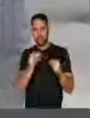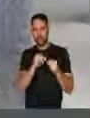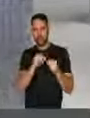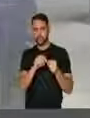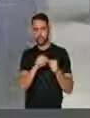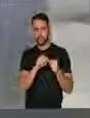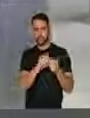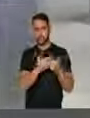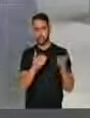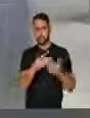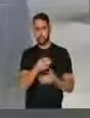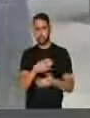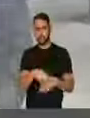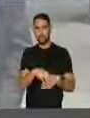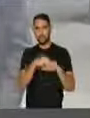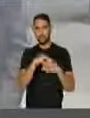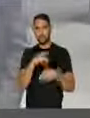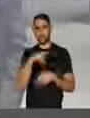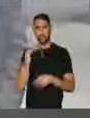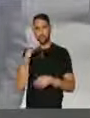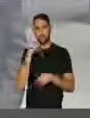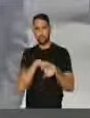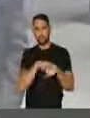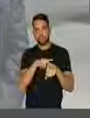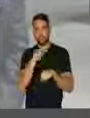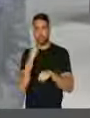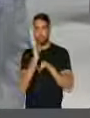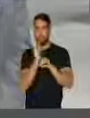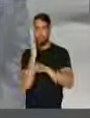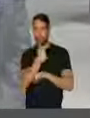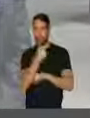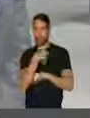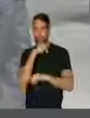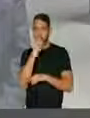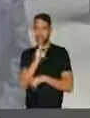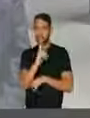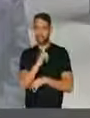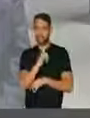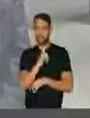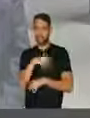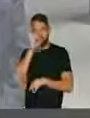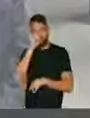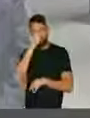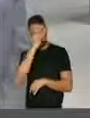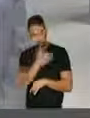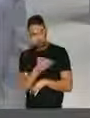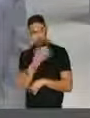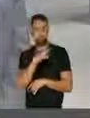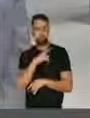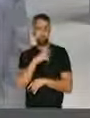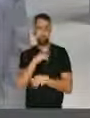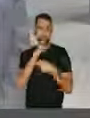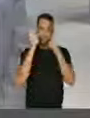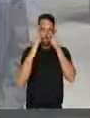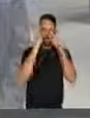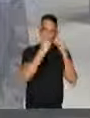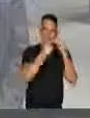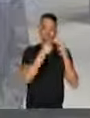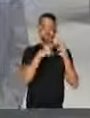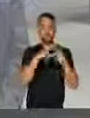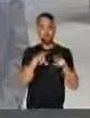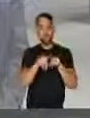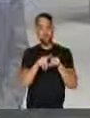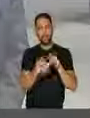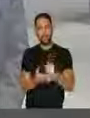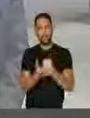traz, mas na condição de líder do Partido Verde, dizer que o Brasil tem na Vossa Excelência assim, o respeito e o